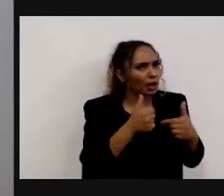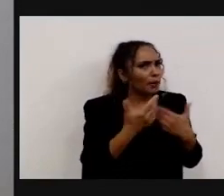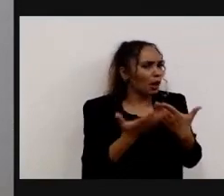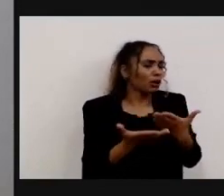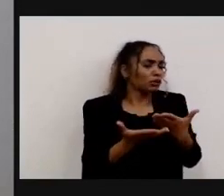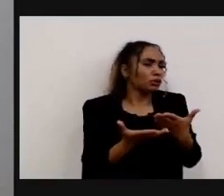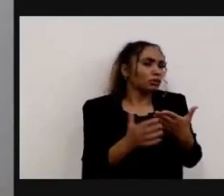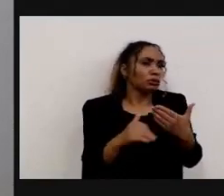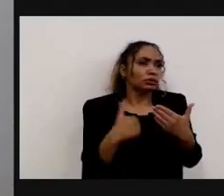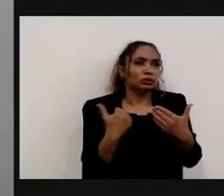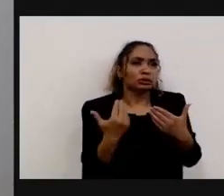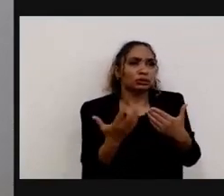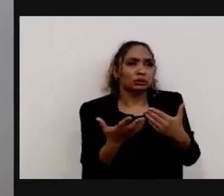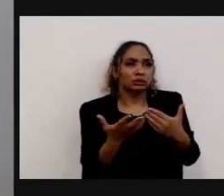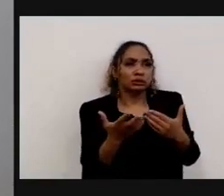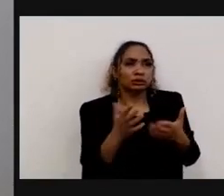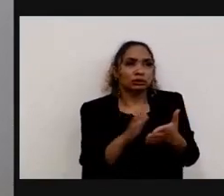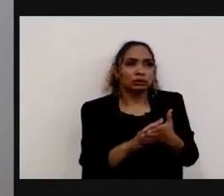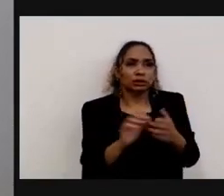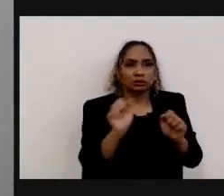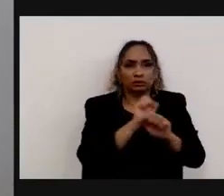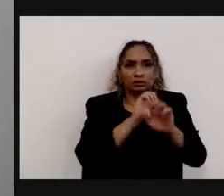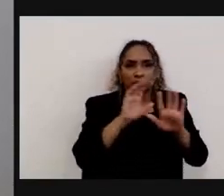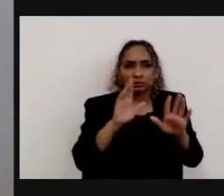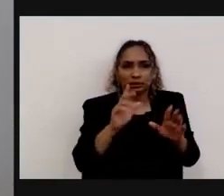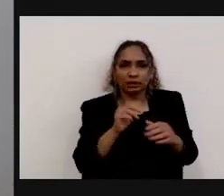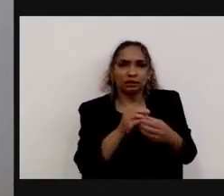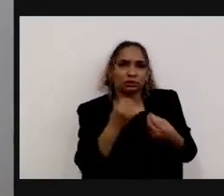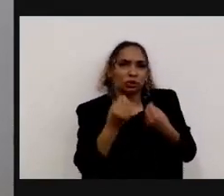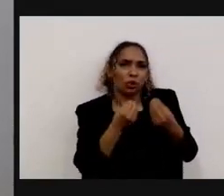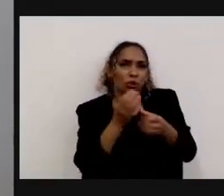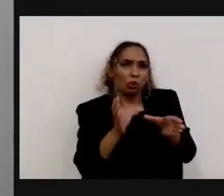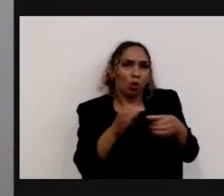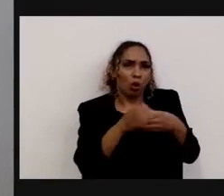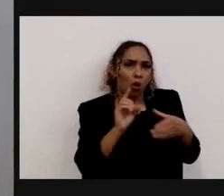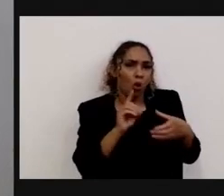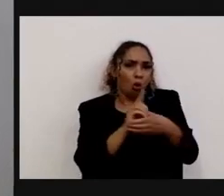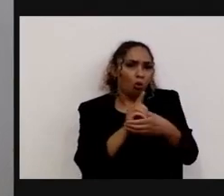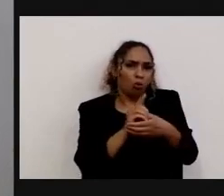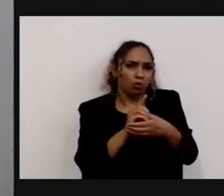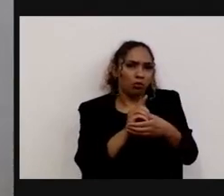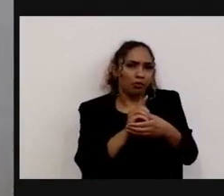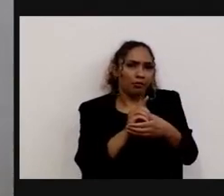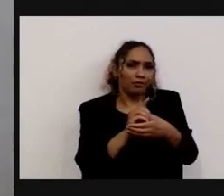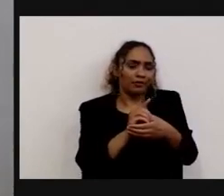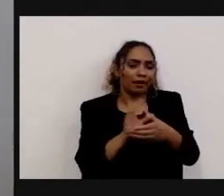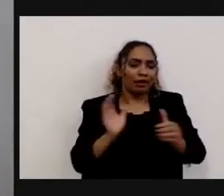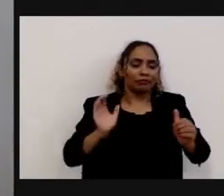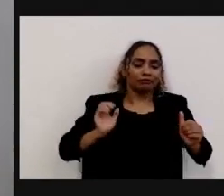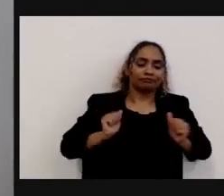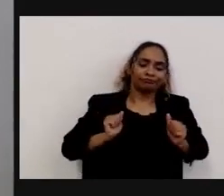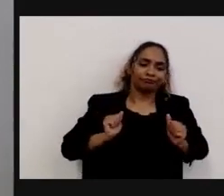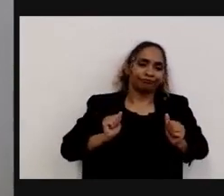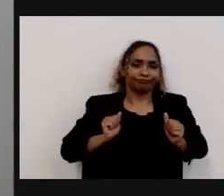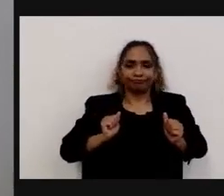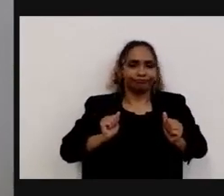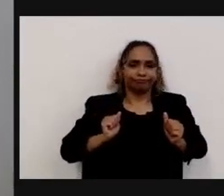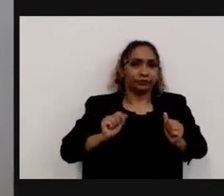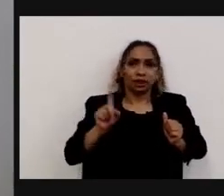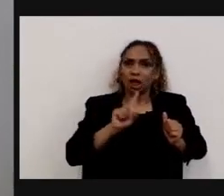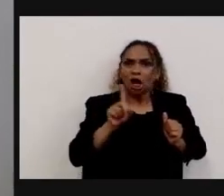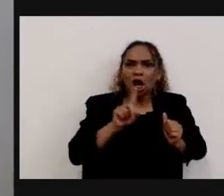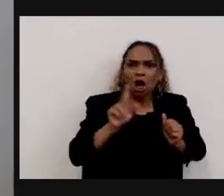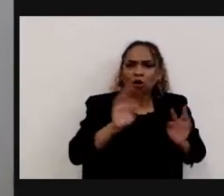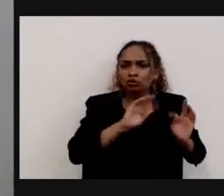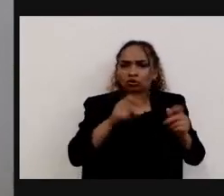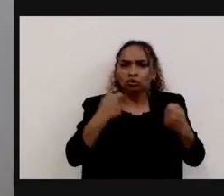dá Primeiro dá uma super transparência não tem como alguém daqui ficar sem fazer nada porque todo mundo tem que estar vinculado e